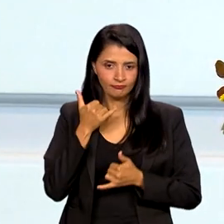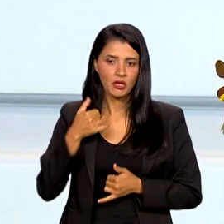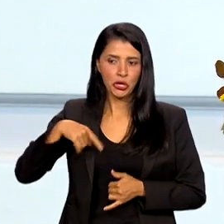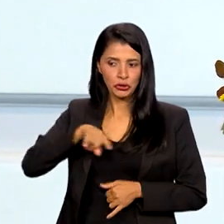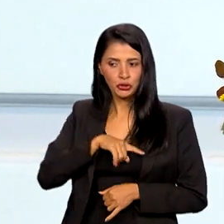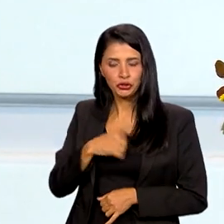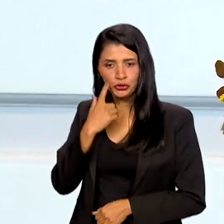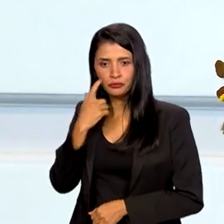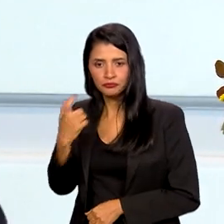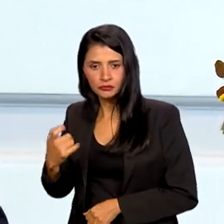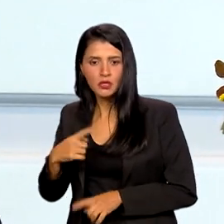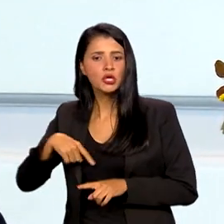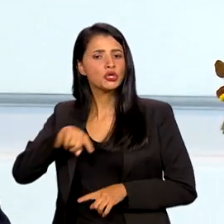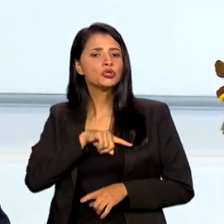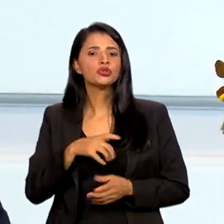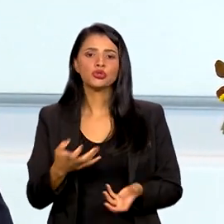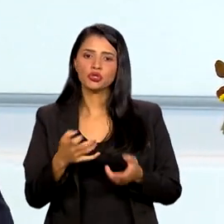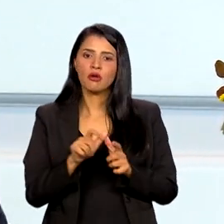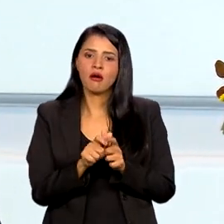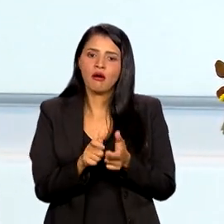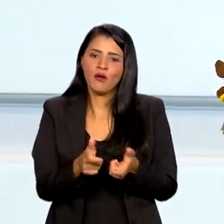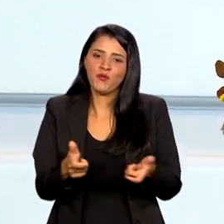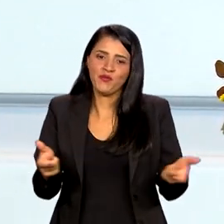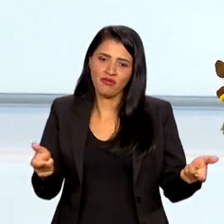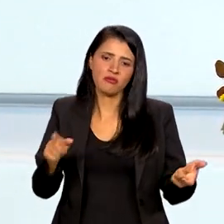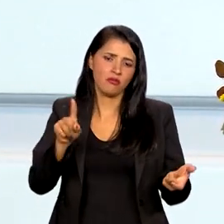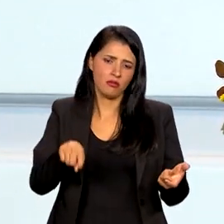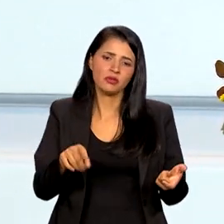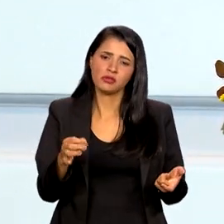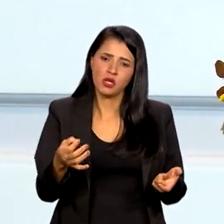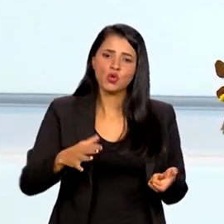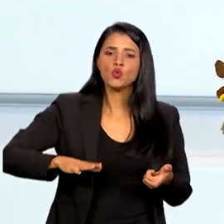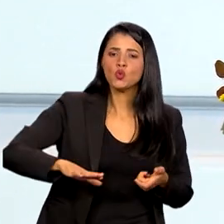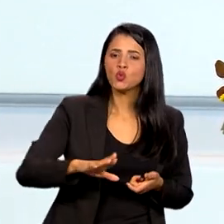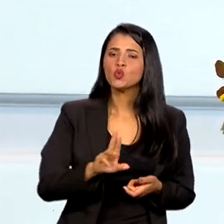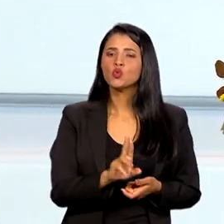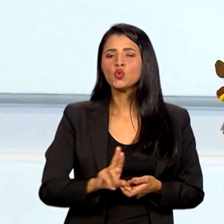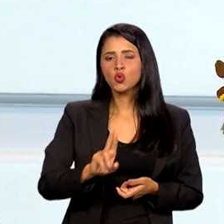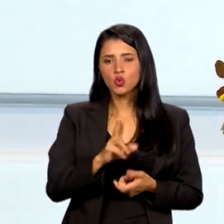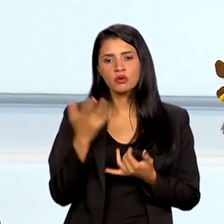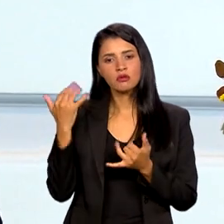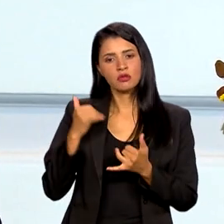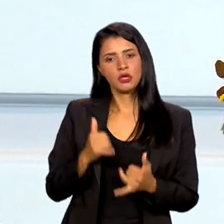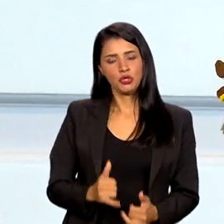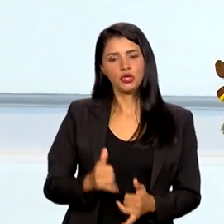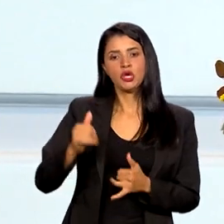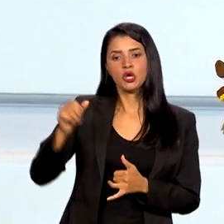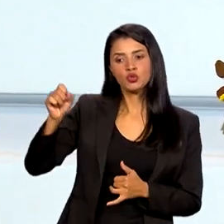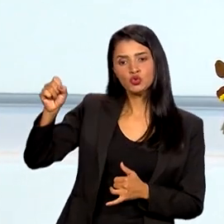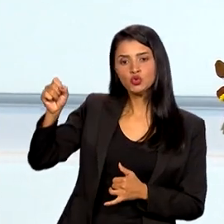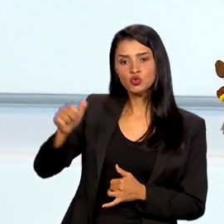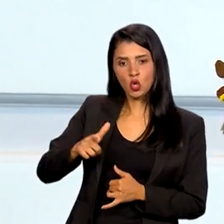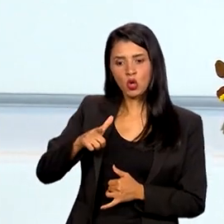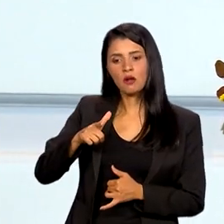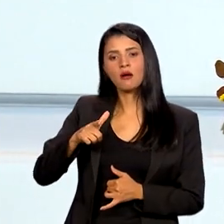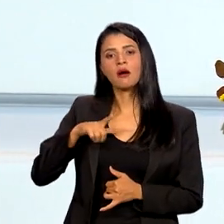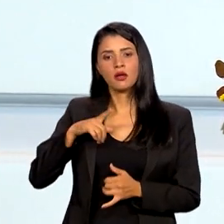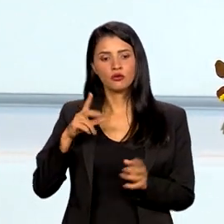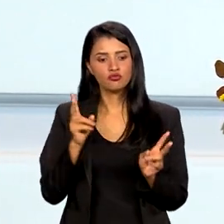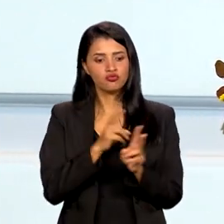nós desejamos fazer a expansão, obviamente, no uso de energia solar e